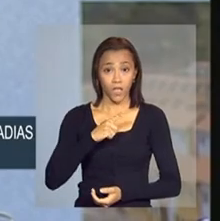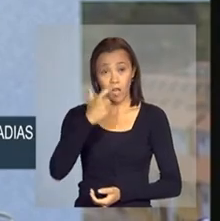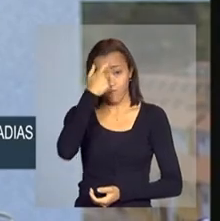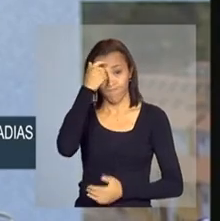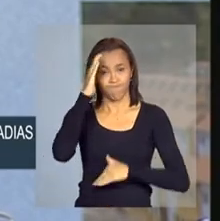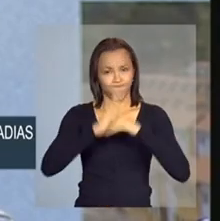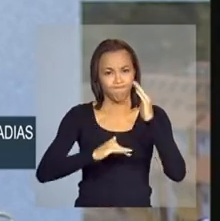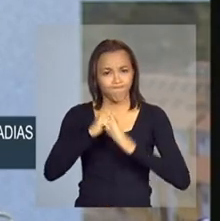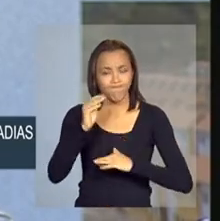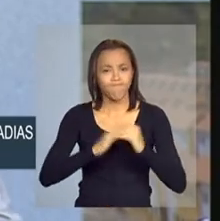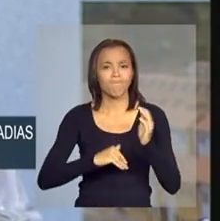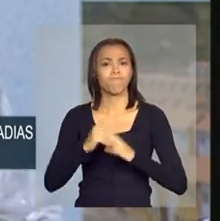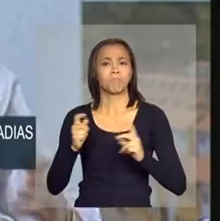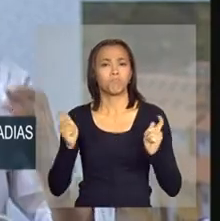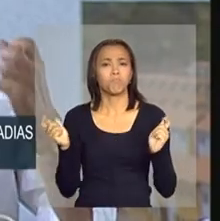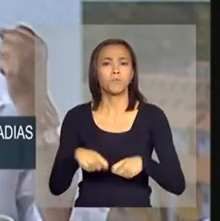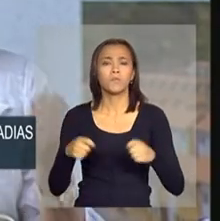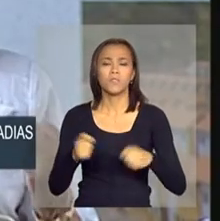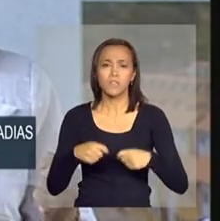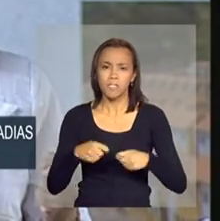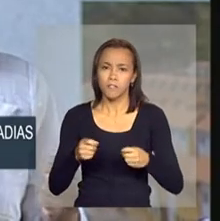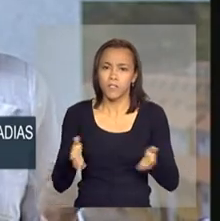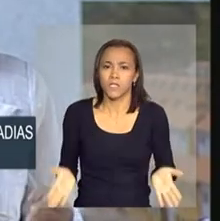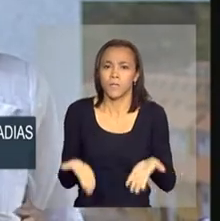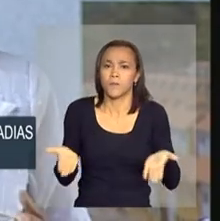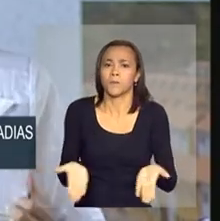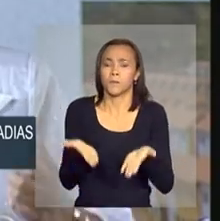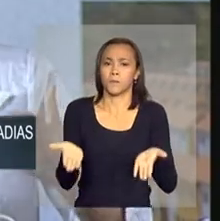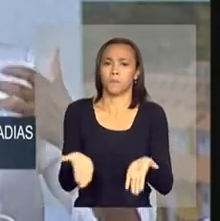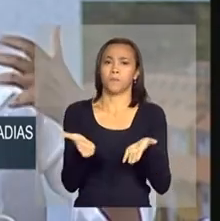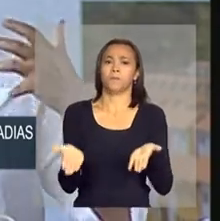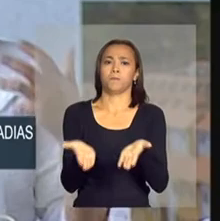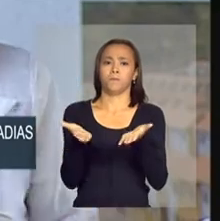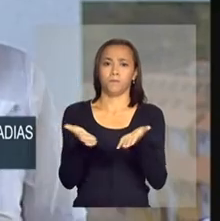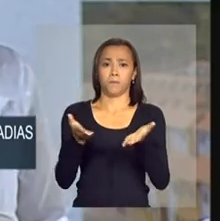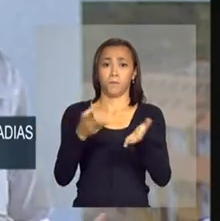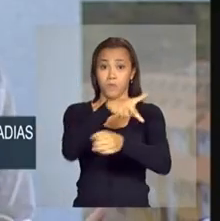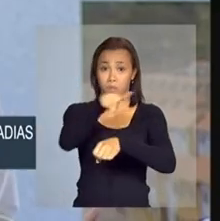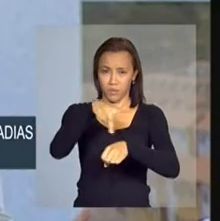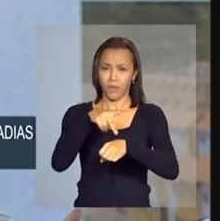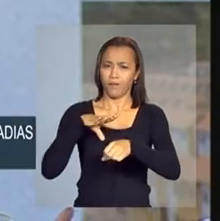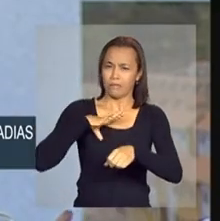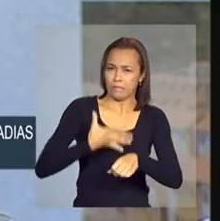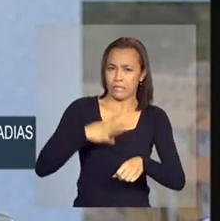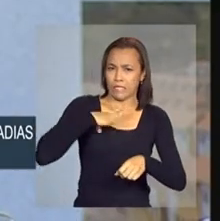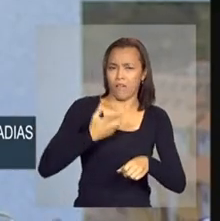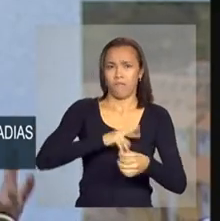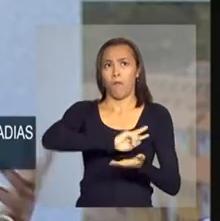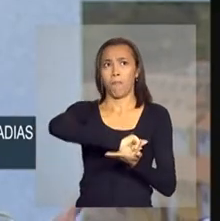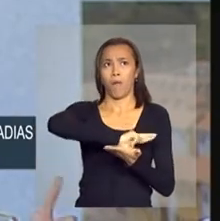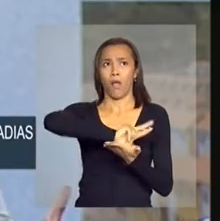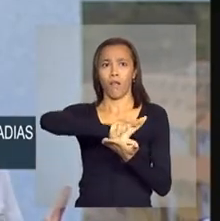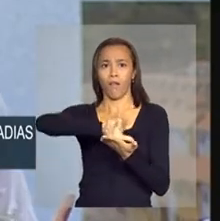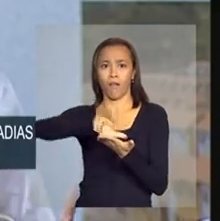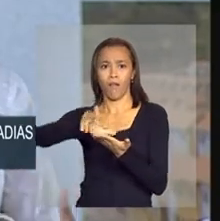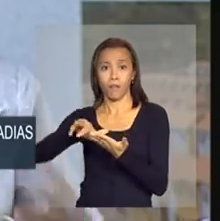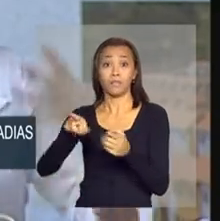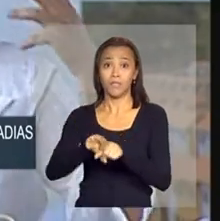de empurrar esse país com seus desafios imensos